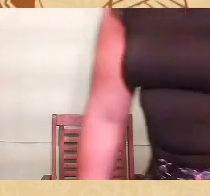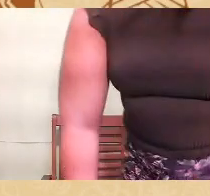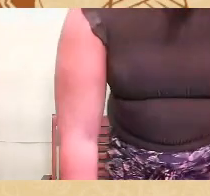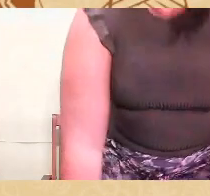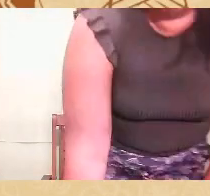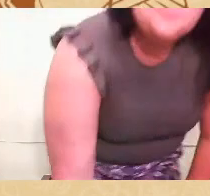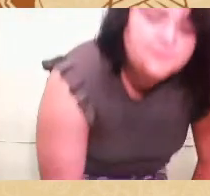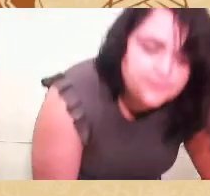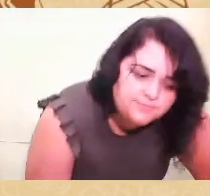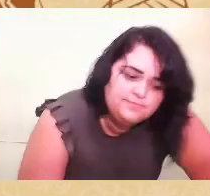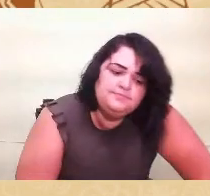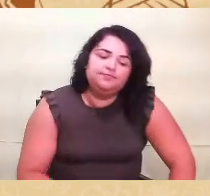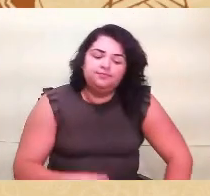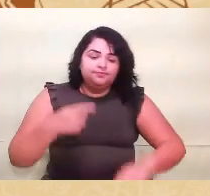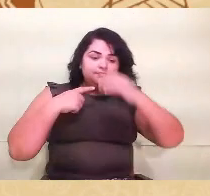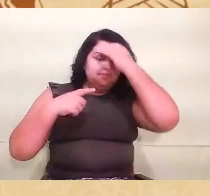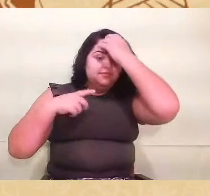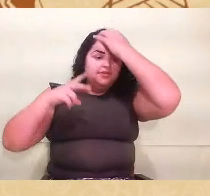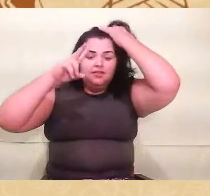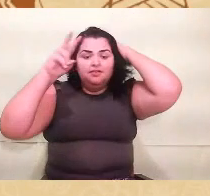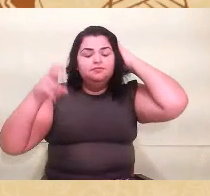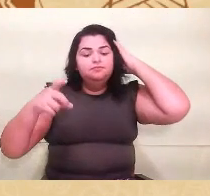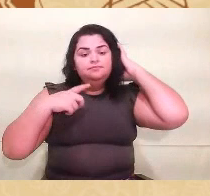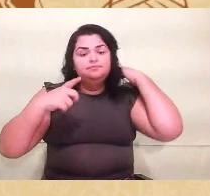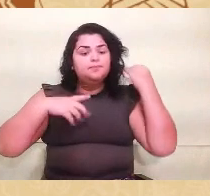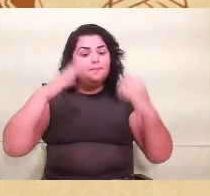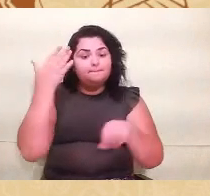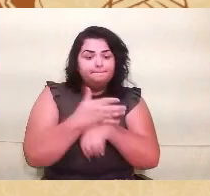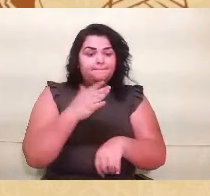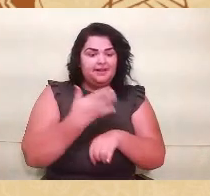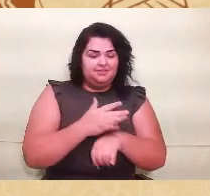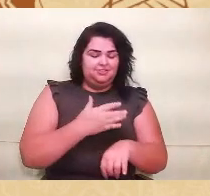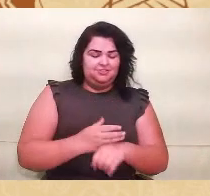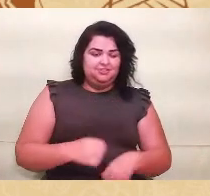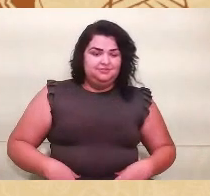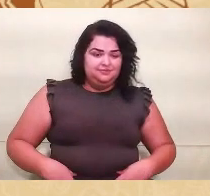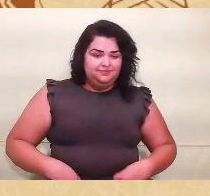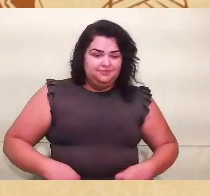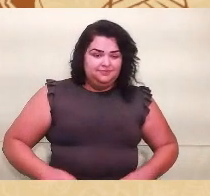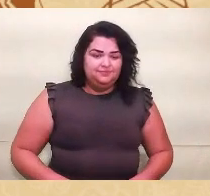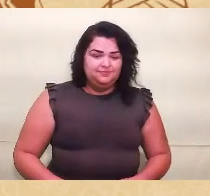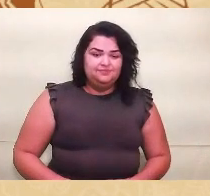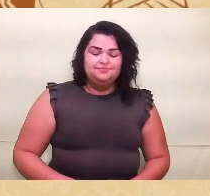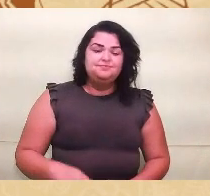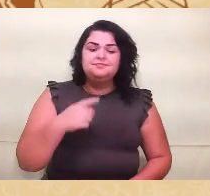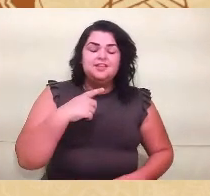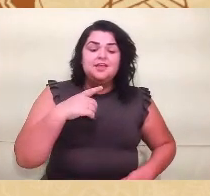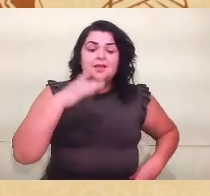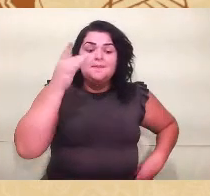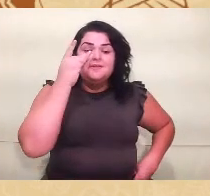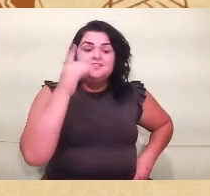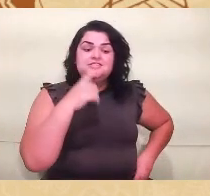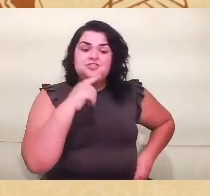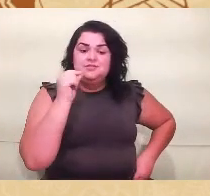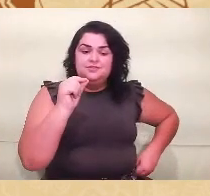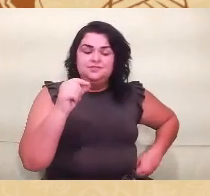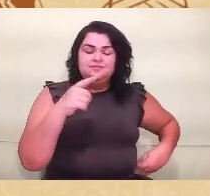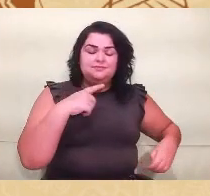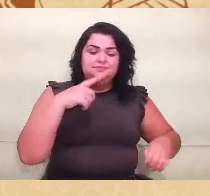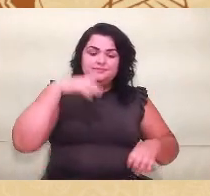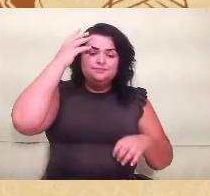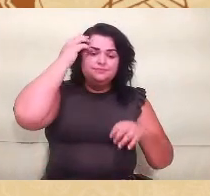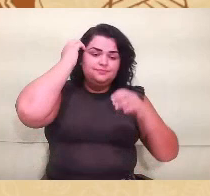ela resolve muito na prática, né? Ela não... Porque o presente é o que importa mesmo, né? Por isso